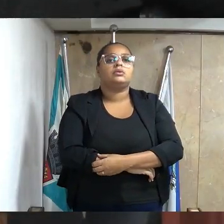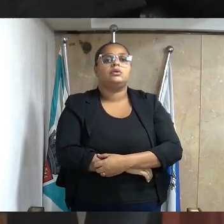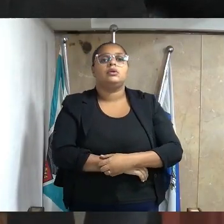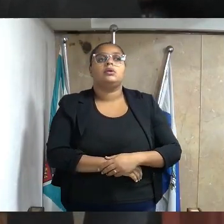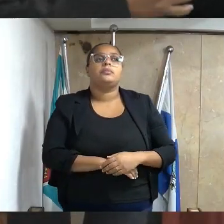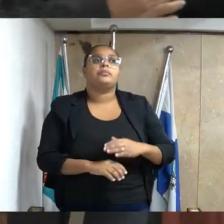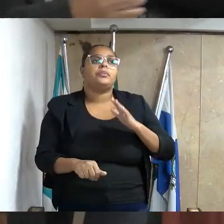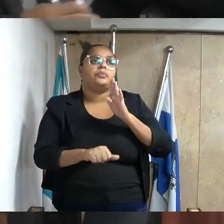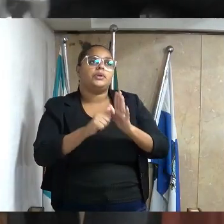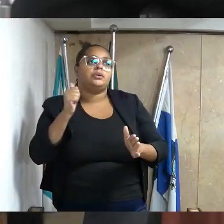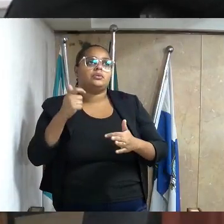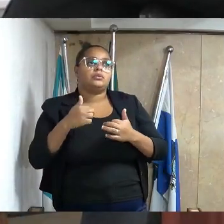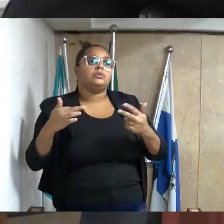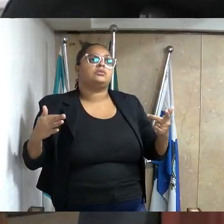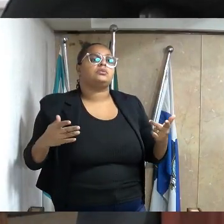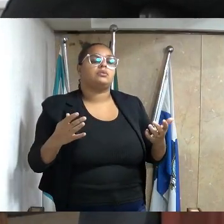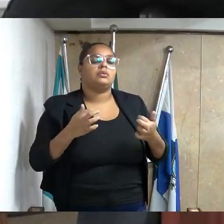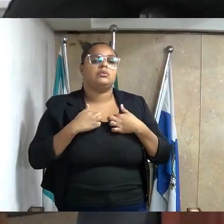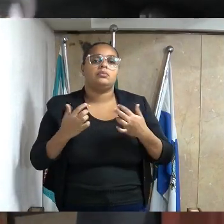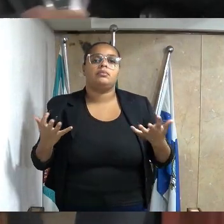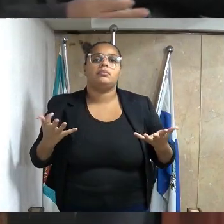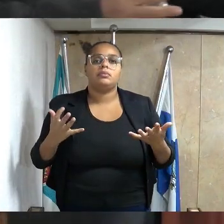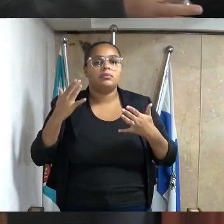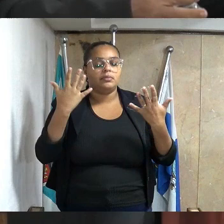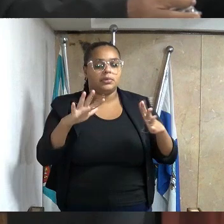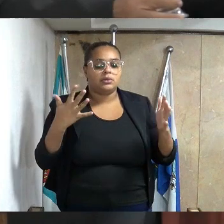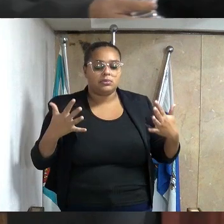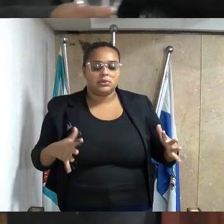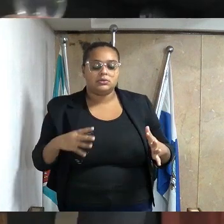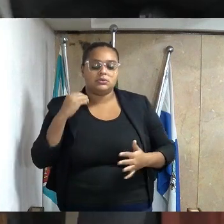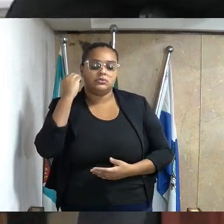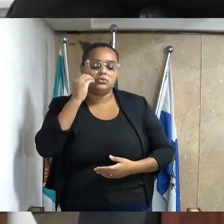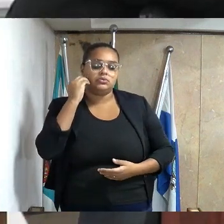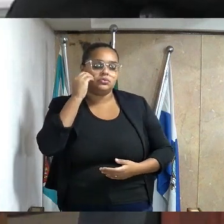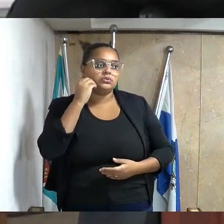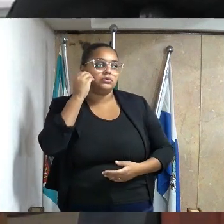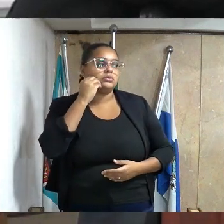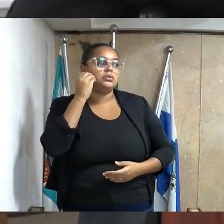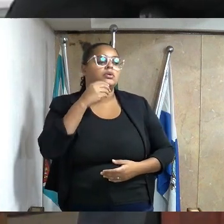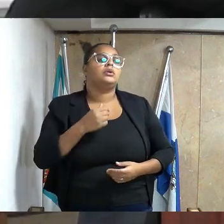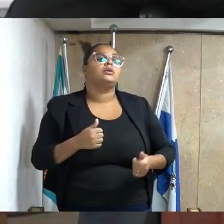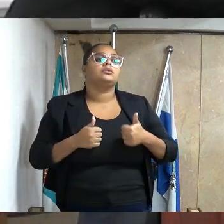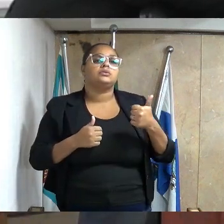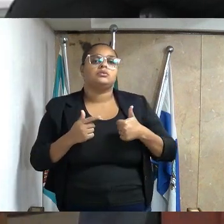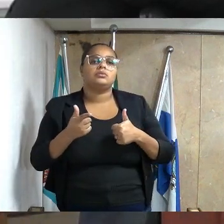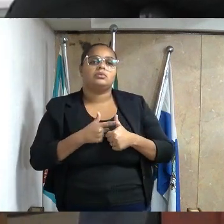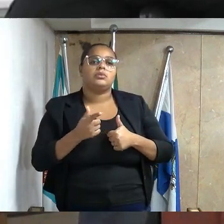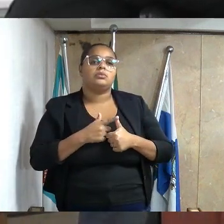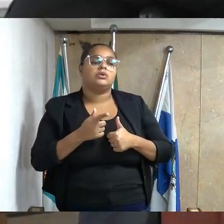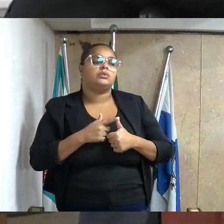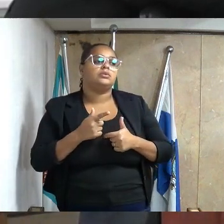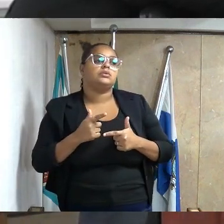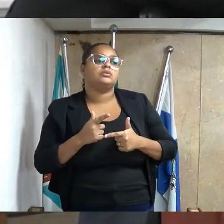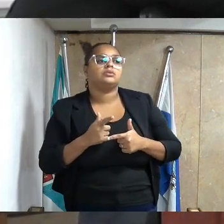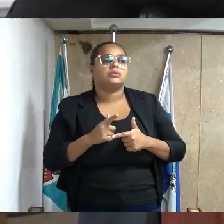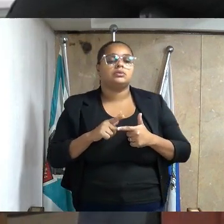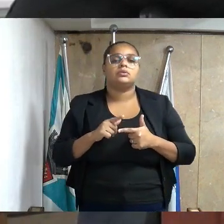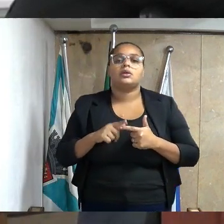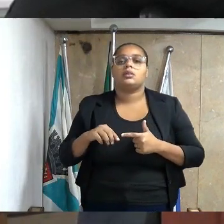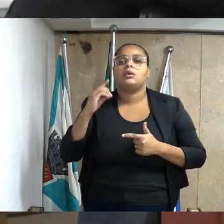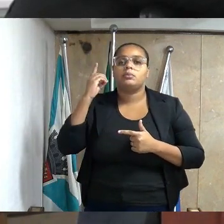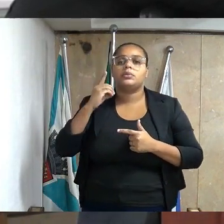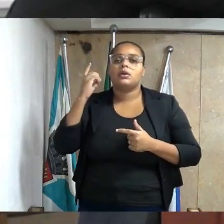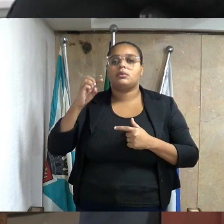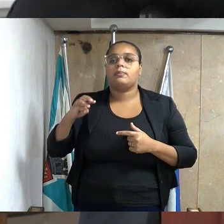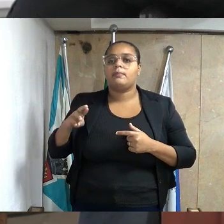Primeiro, parabenizá-lo pelo discurso. Em segundo momento, parabenizar o deputado federal